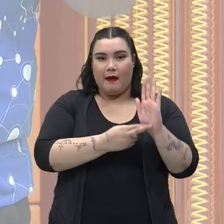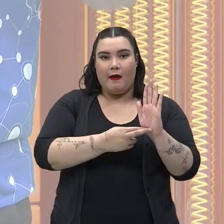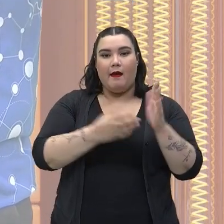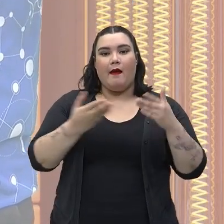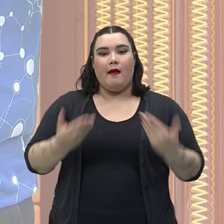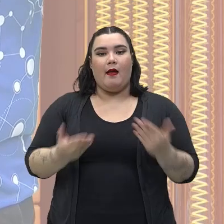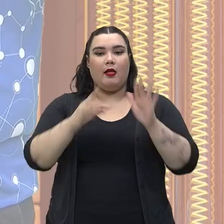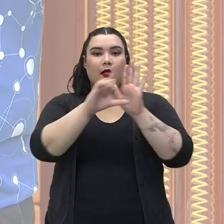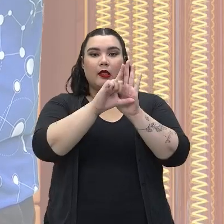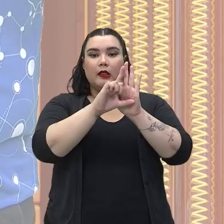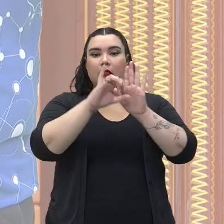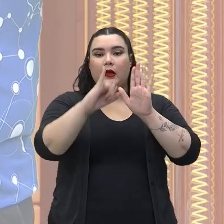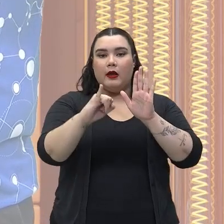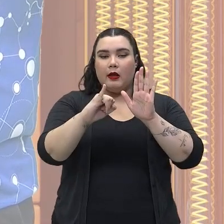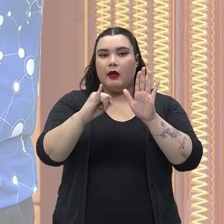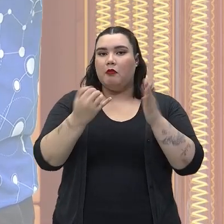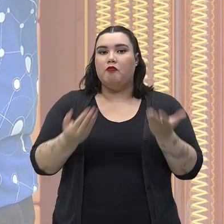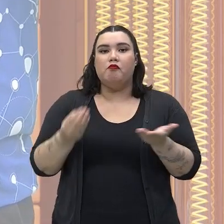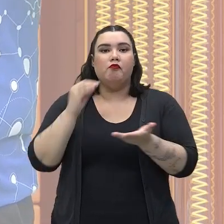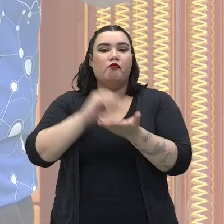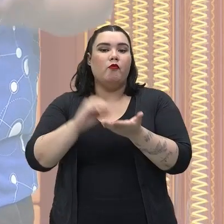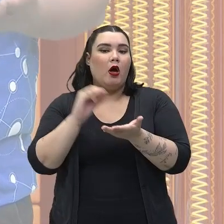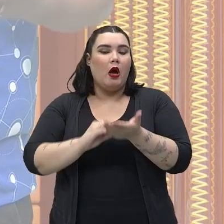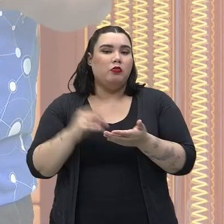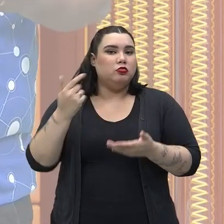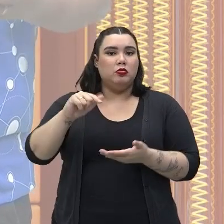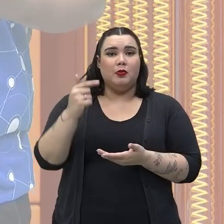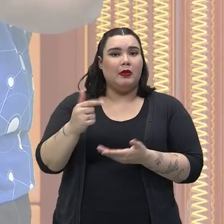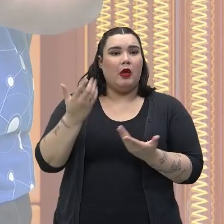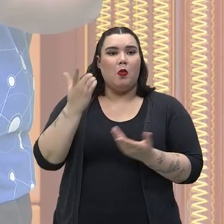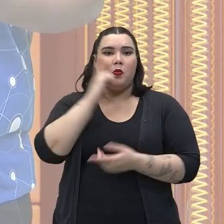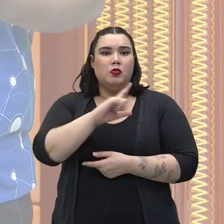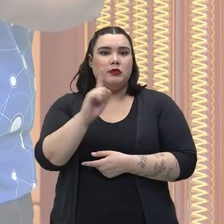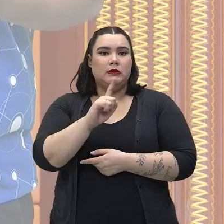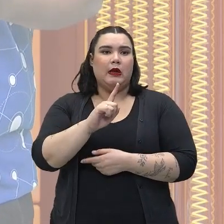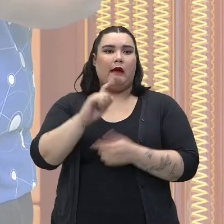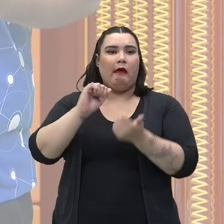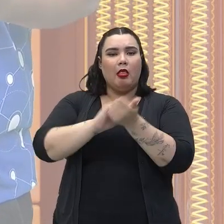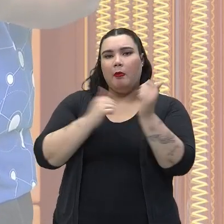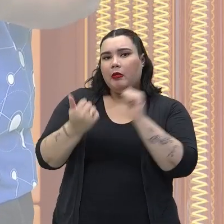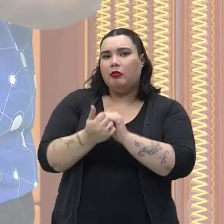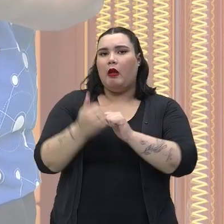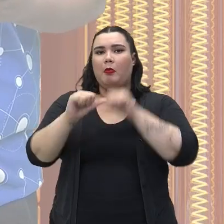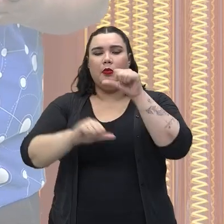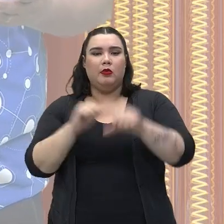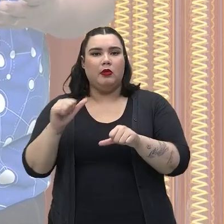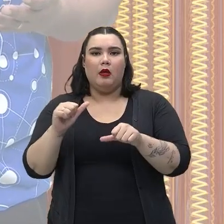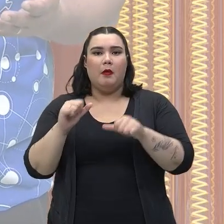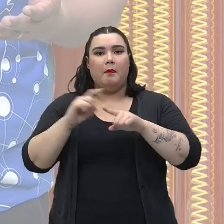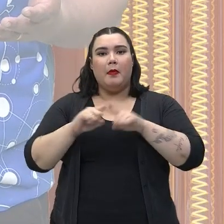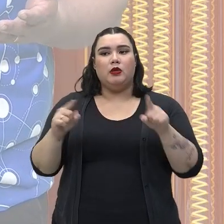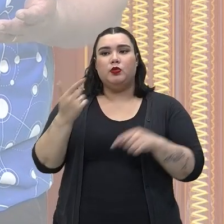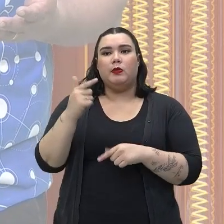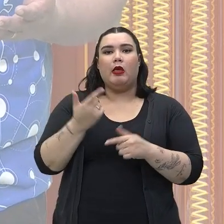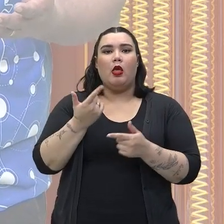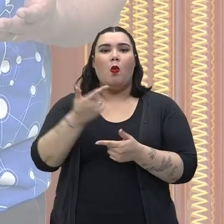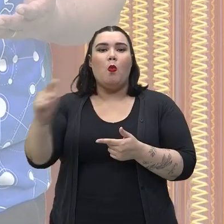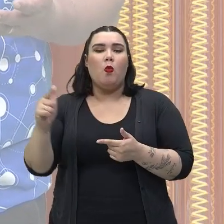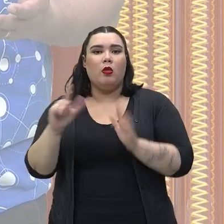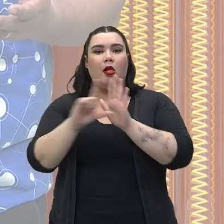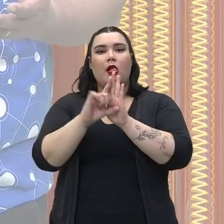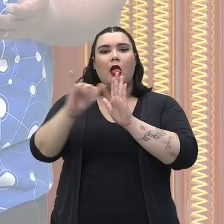ali está flutuando, não tem mais efeito, mas nós não temos nenhuma outra disposição